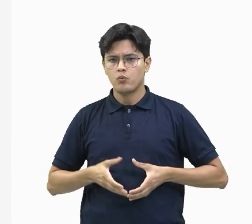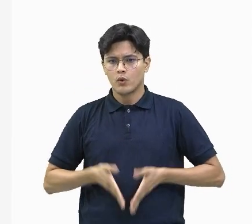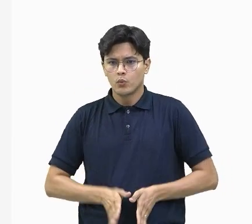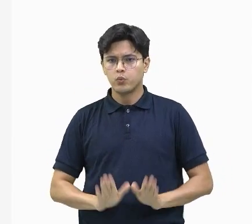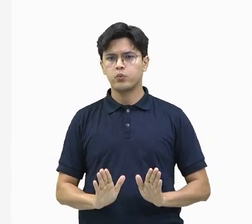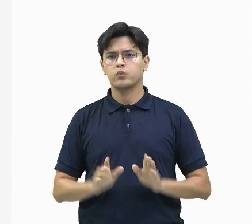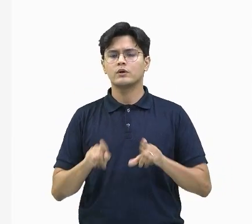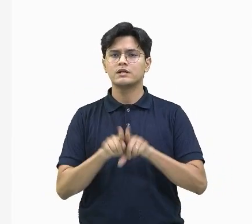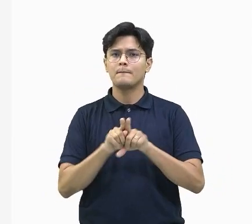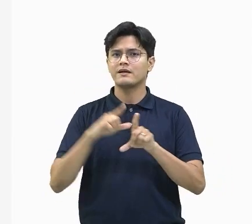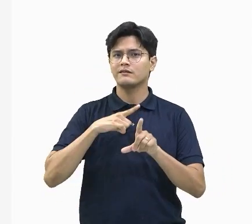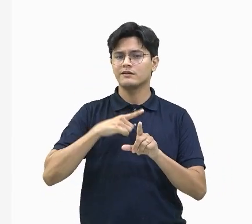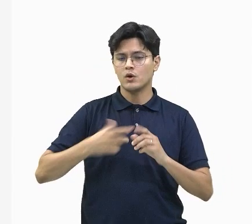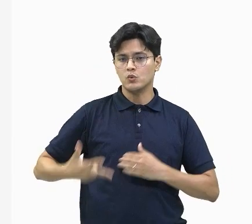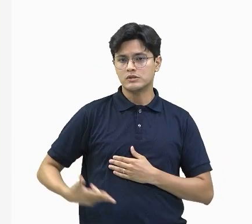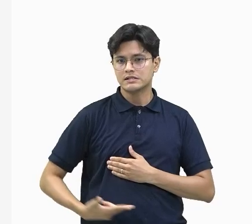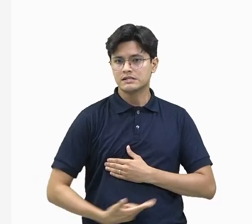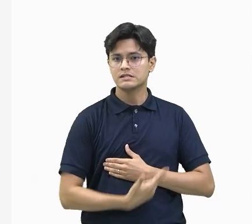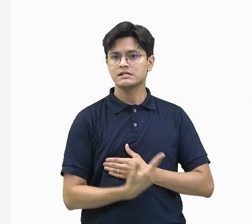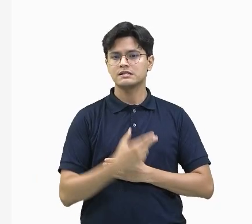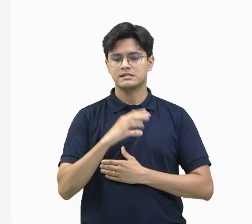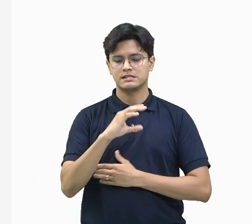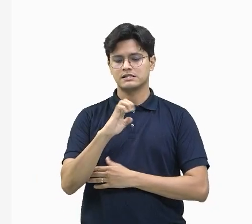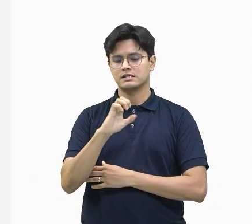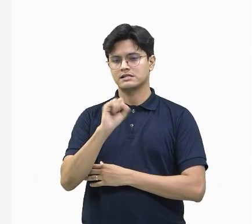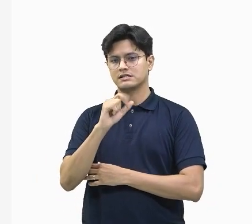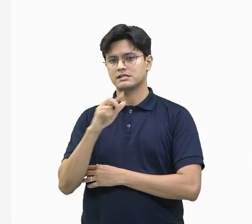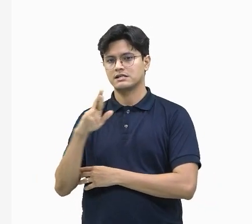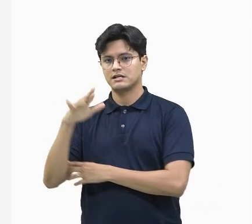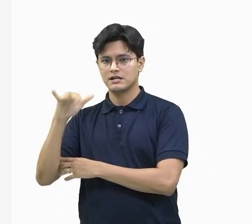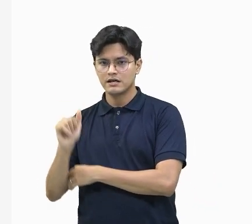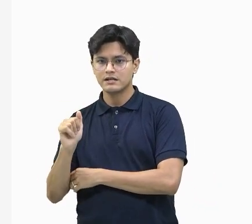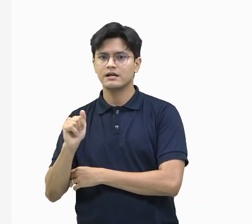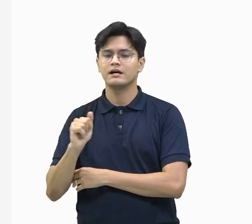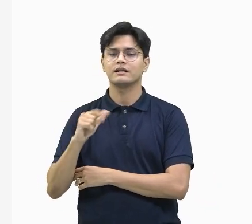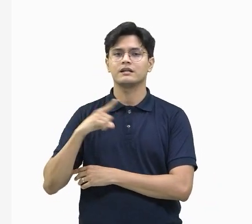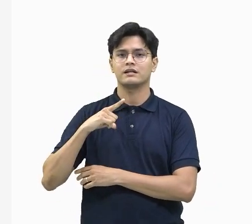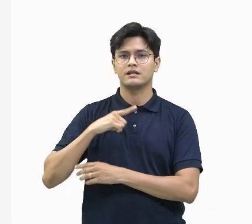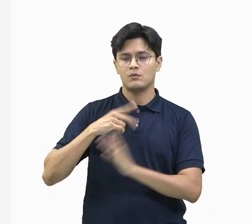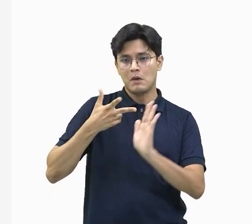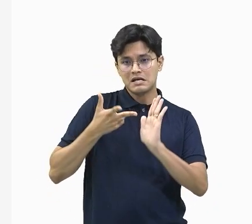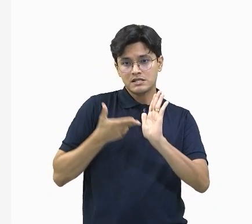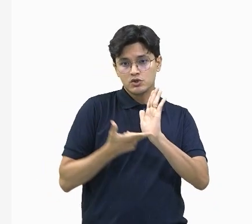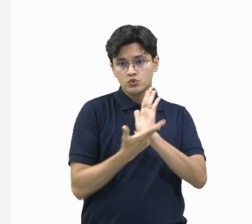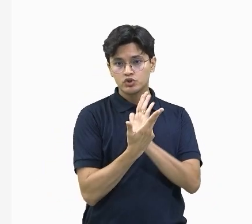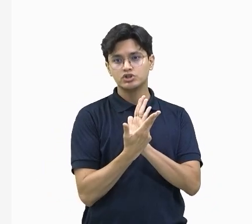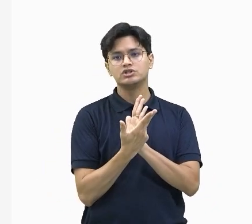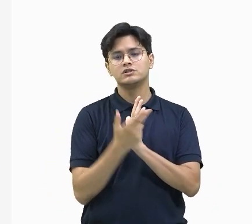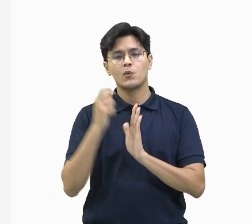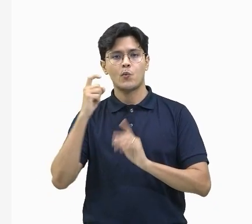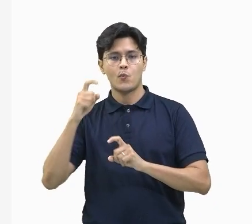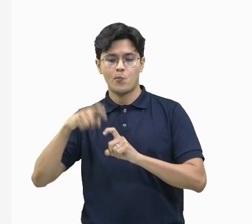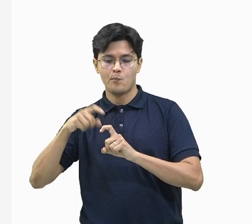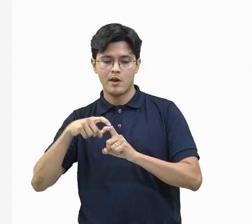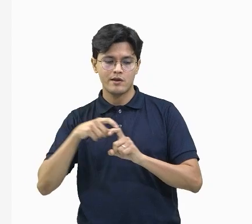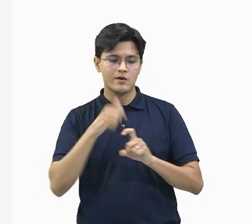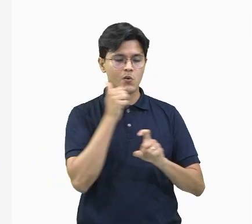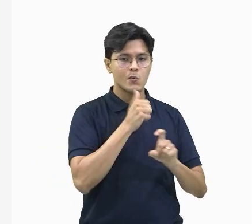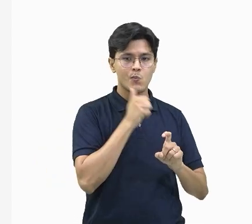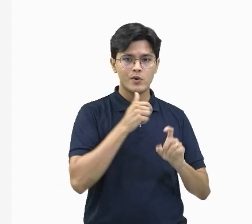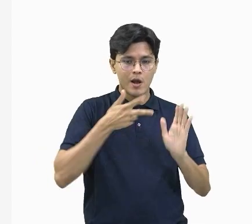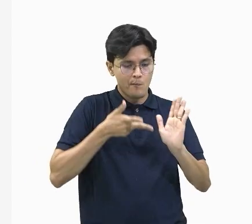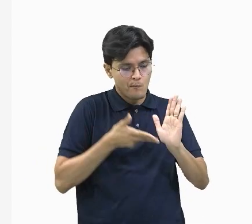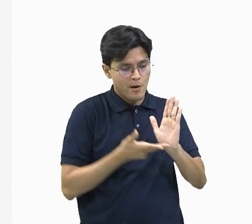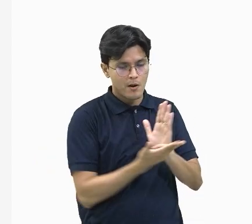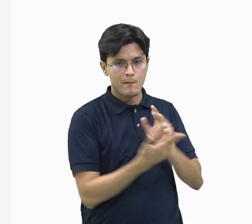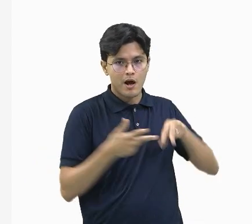parto cesárea, onde o bebê nasce através de uma incisão feita no abdômen inferior da mulher, onde é aberto o útero, e